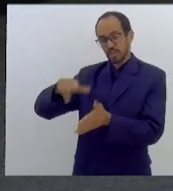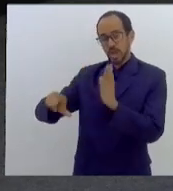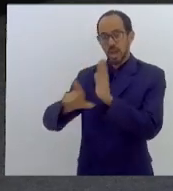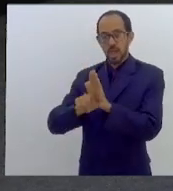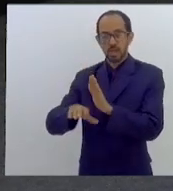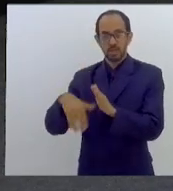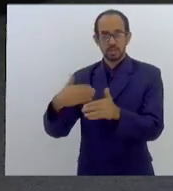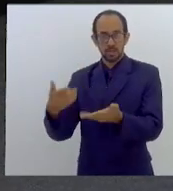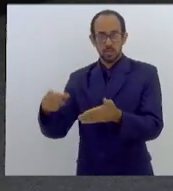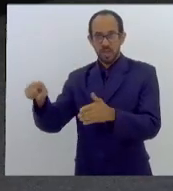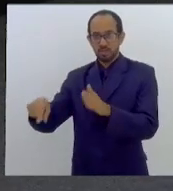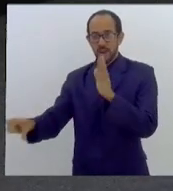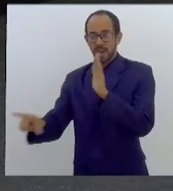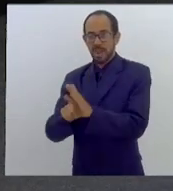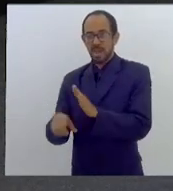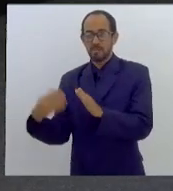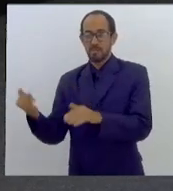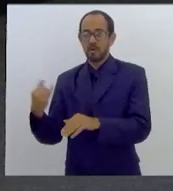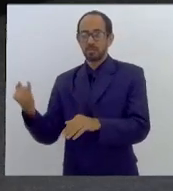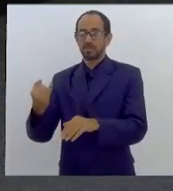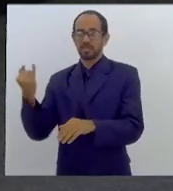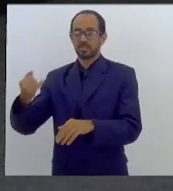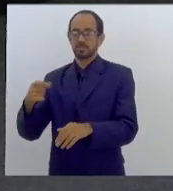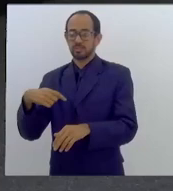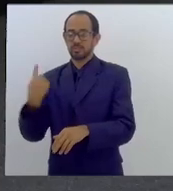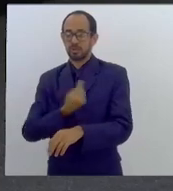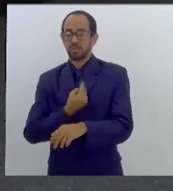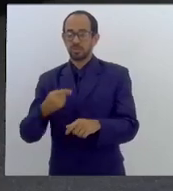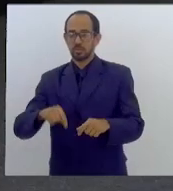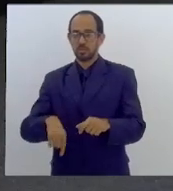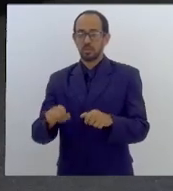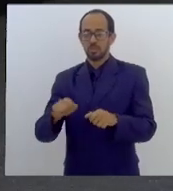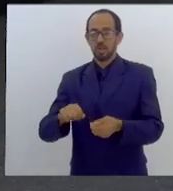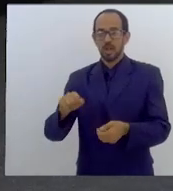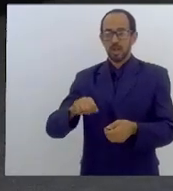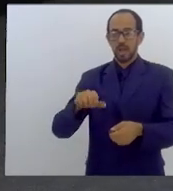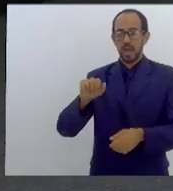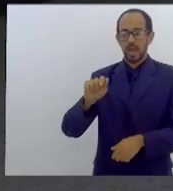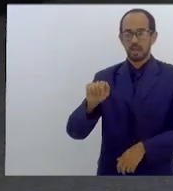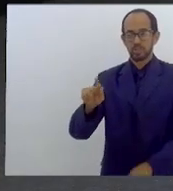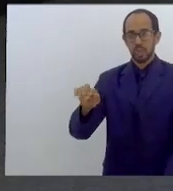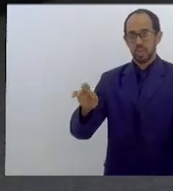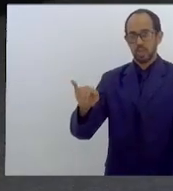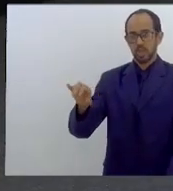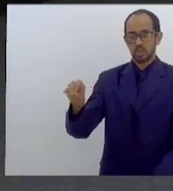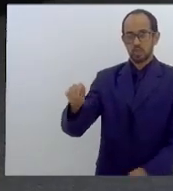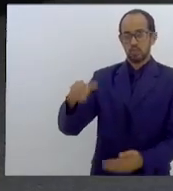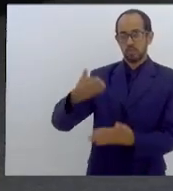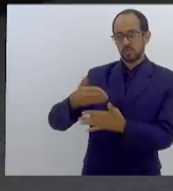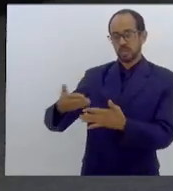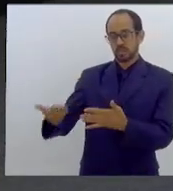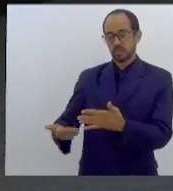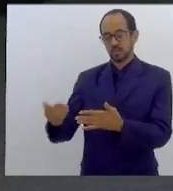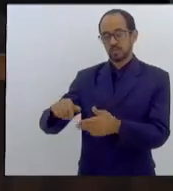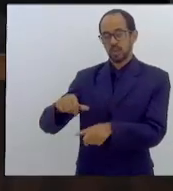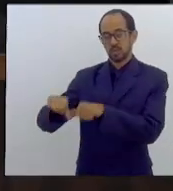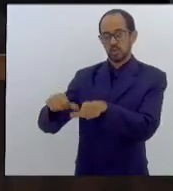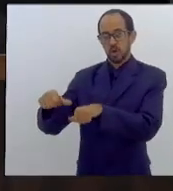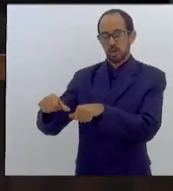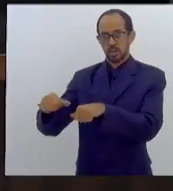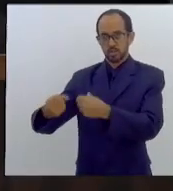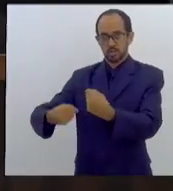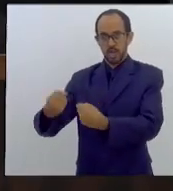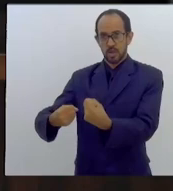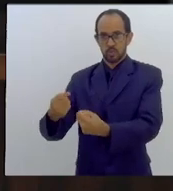lei absolutamente necessária para a gente, para a AGRIO financiar aí a renovação da nossa frota.